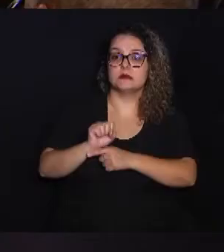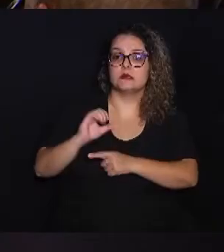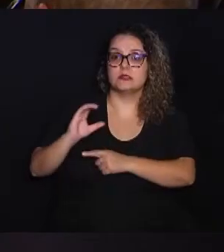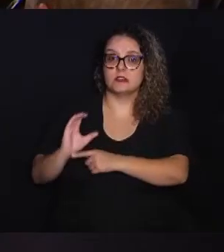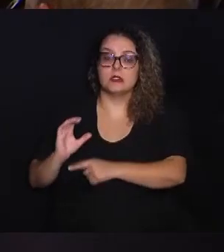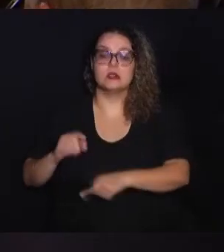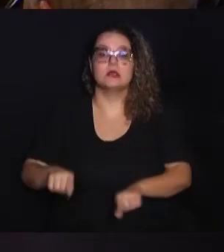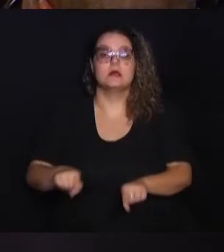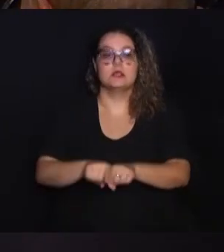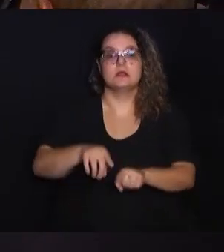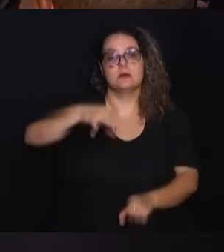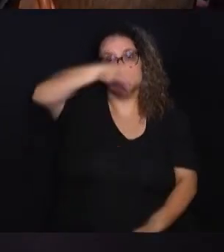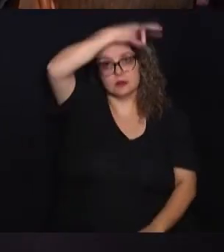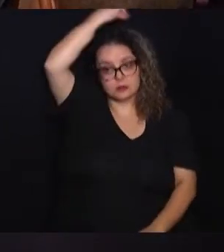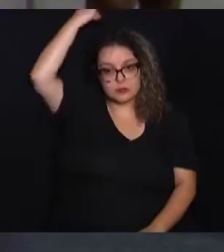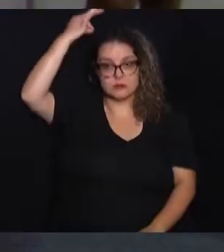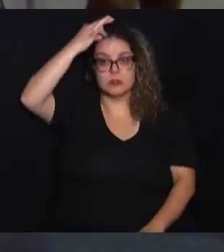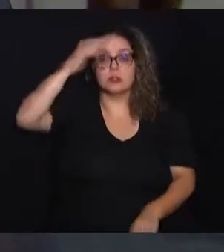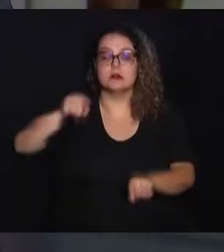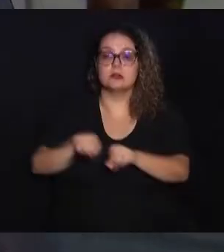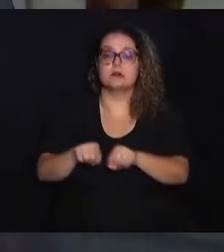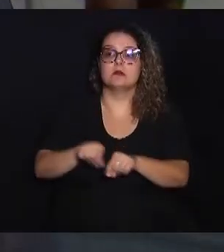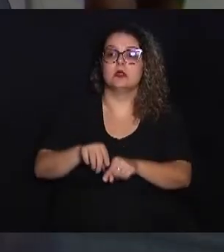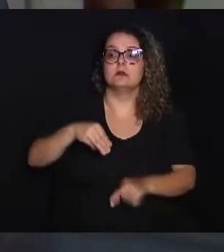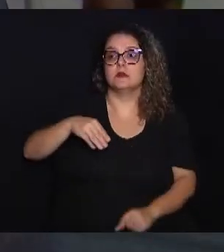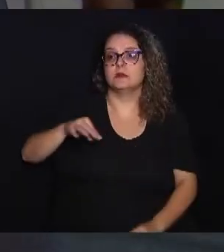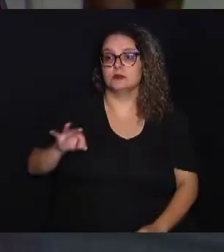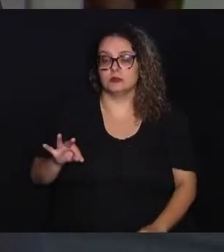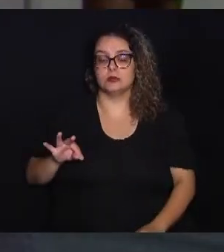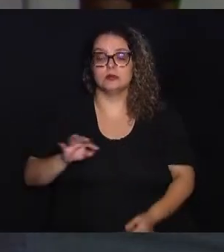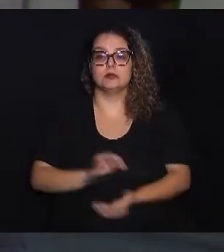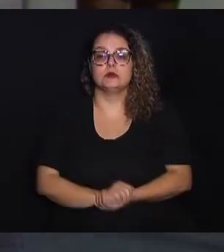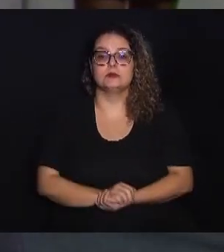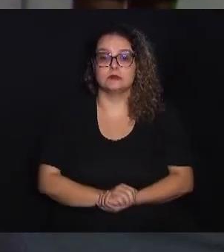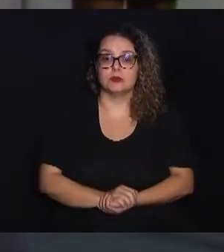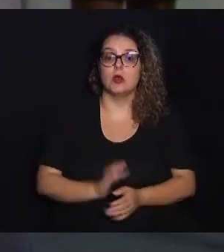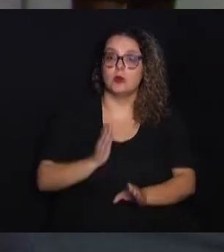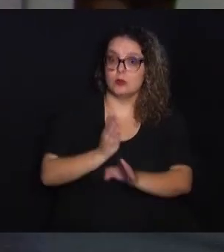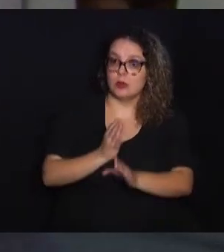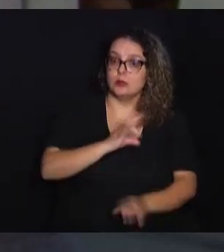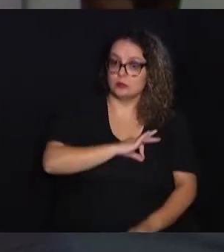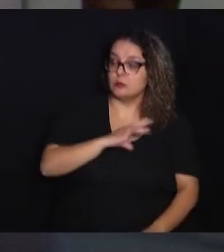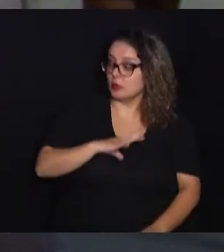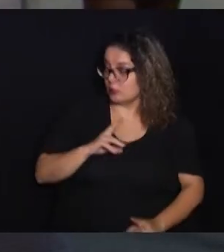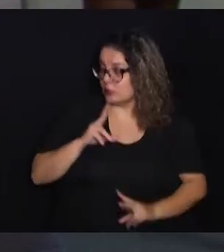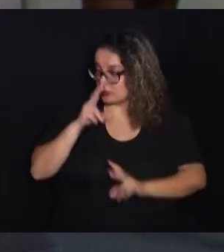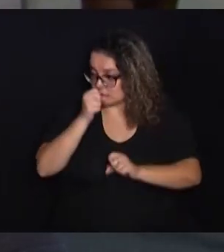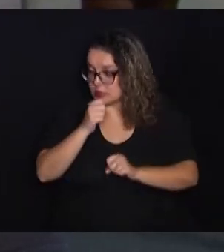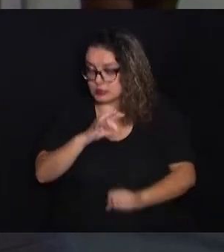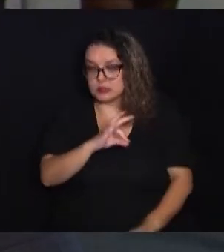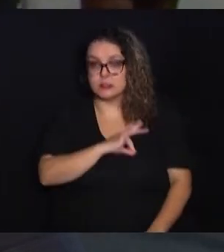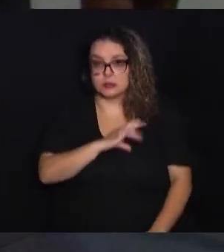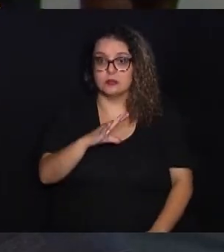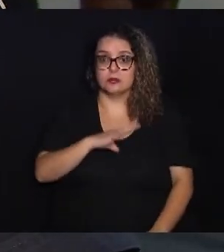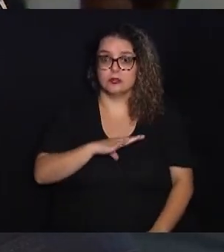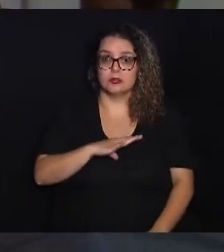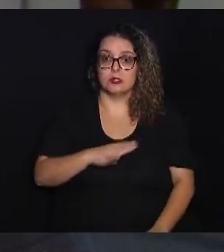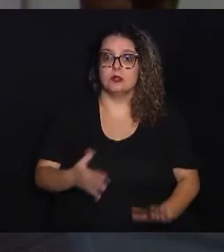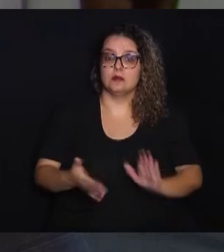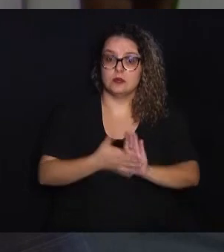Catarina, Espírito Santo e Mato Grosso. O encontro de guardas, ele tem aí como prerrogativa fortalecer as guardas